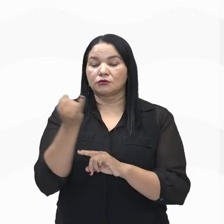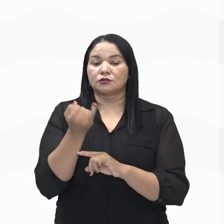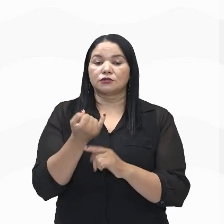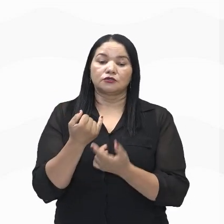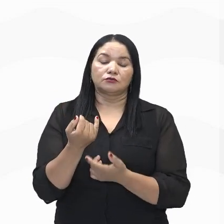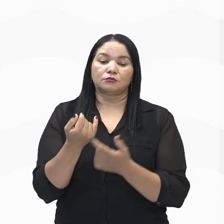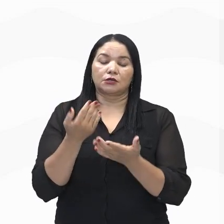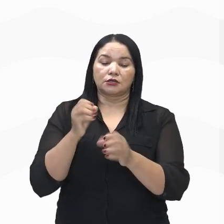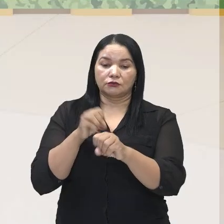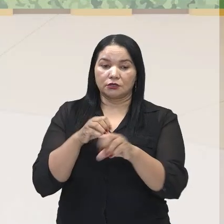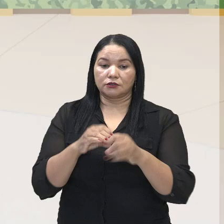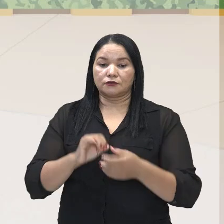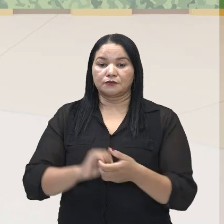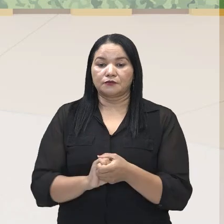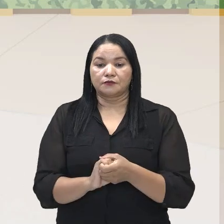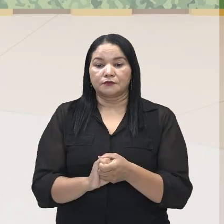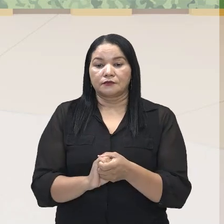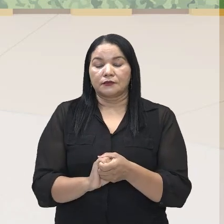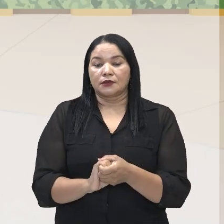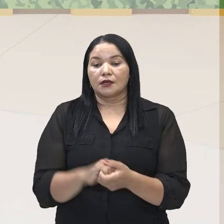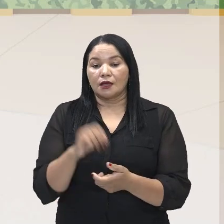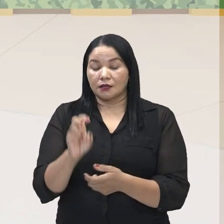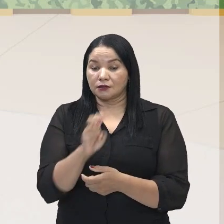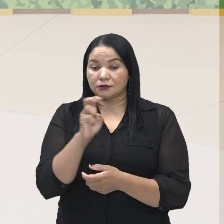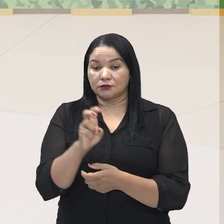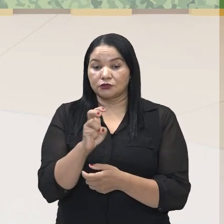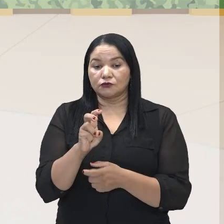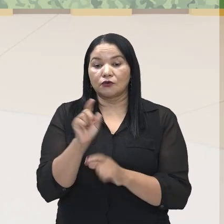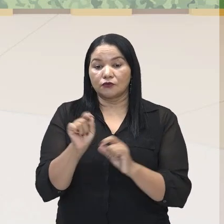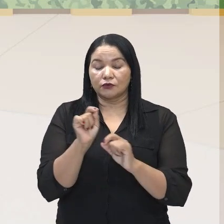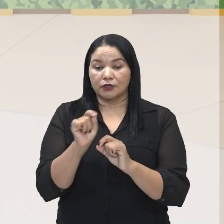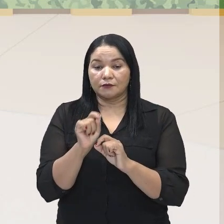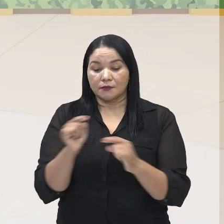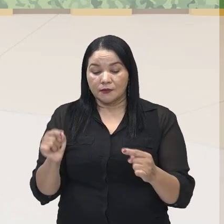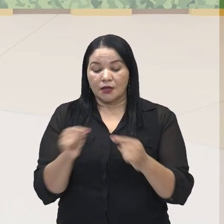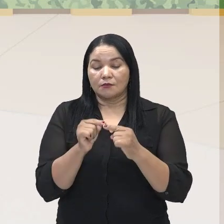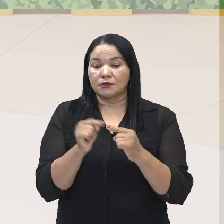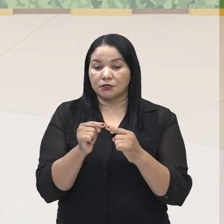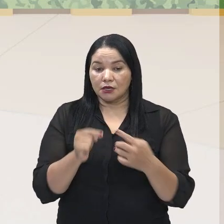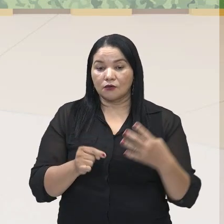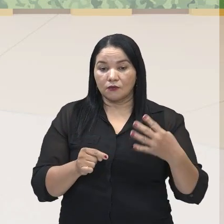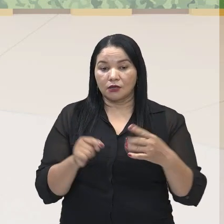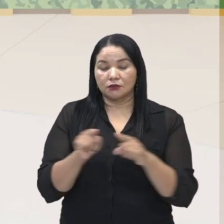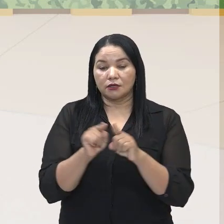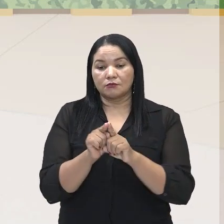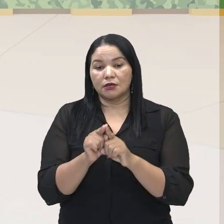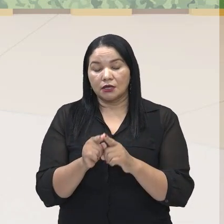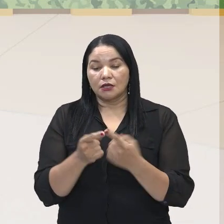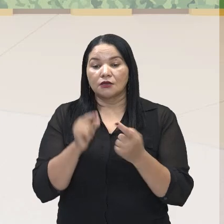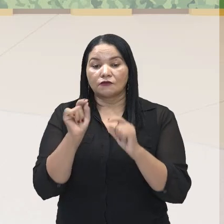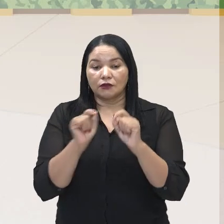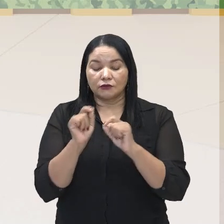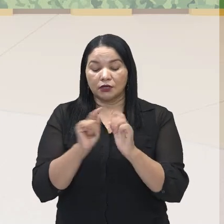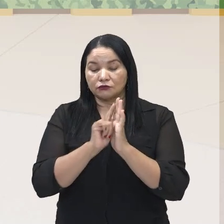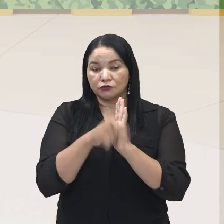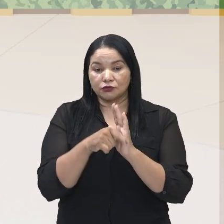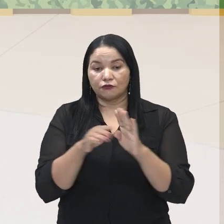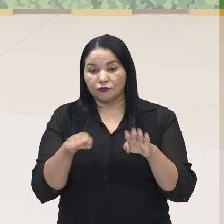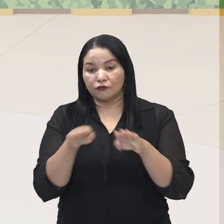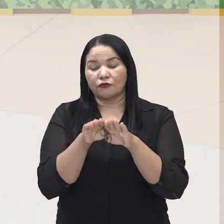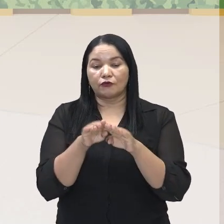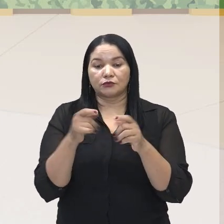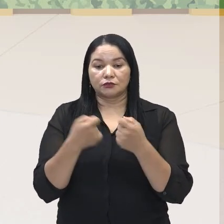ODS 5, ela vai de encontro a 4, que também falou sobre igualdade de gênero. Nós não temos que ter